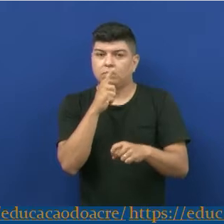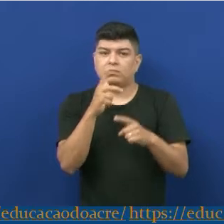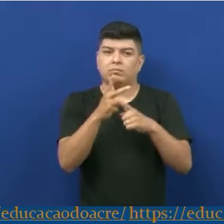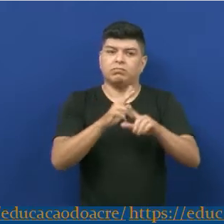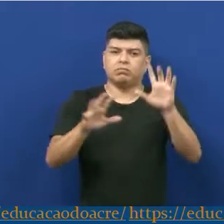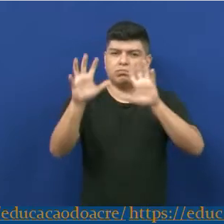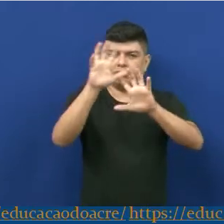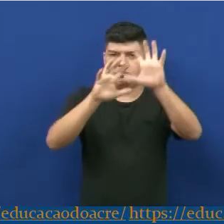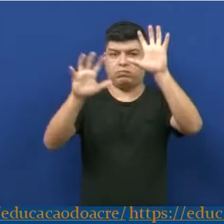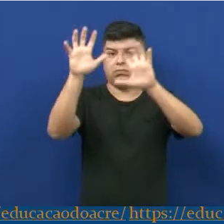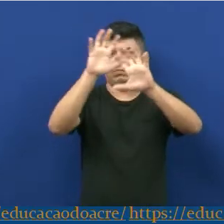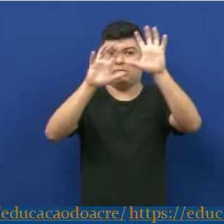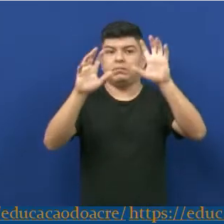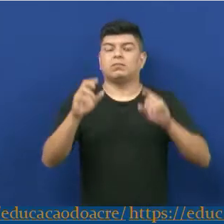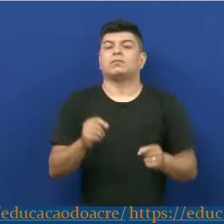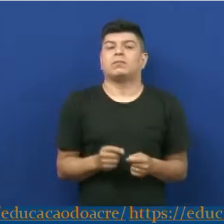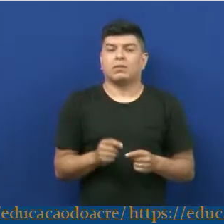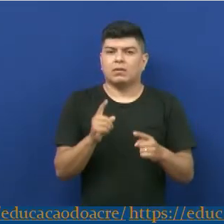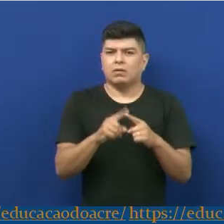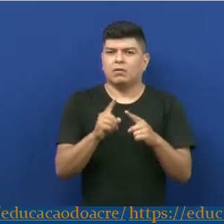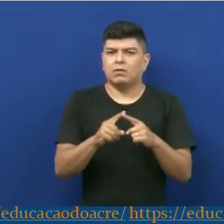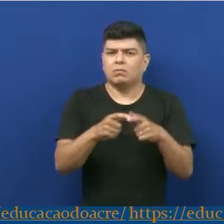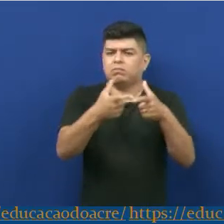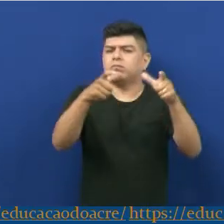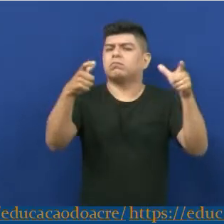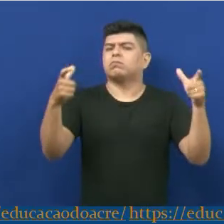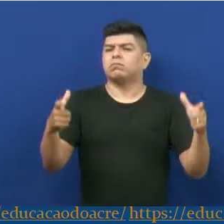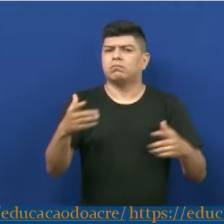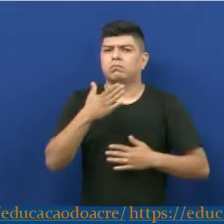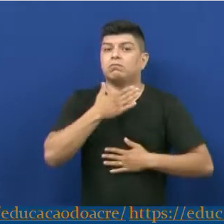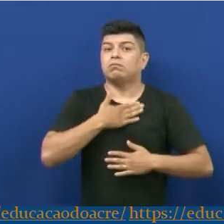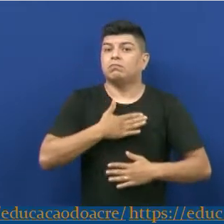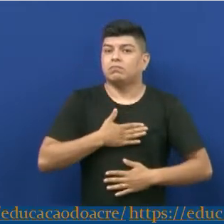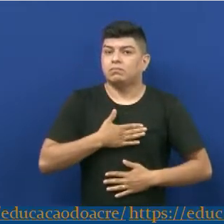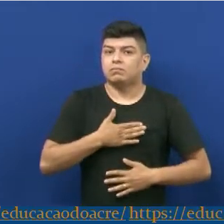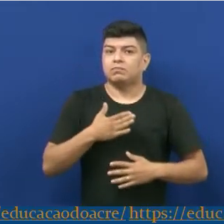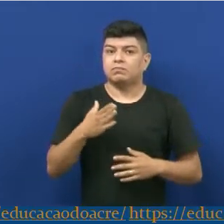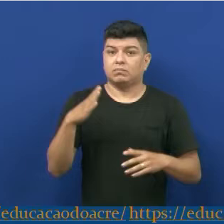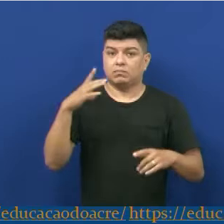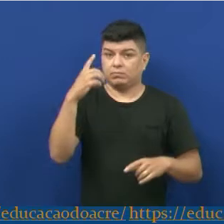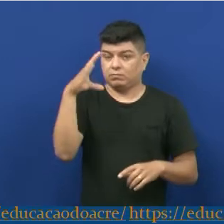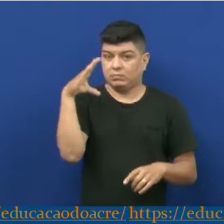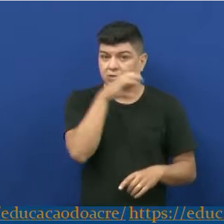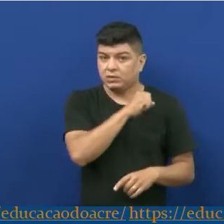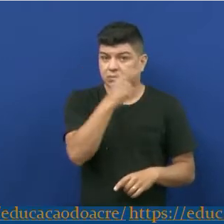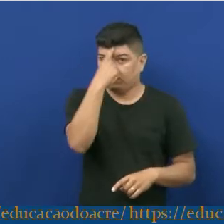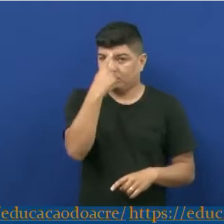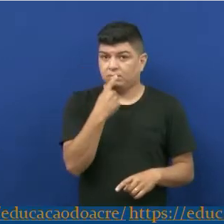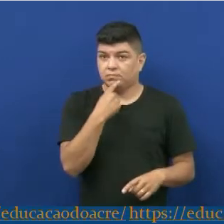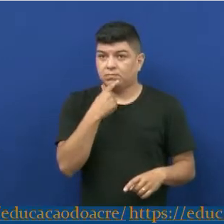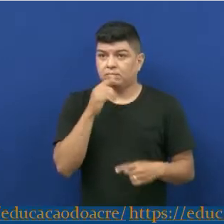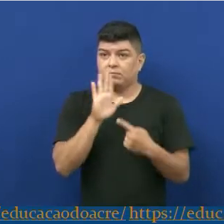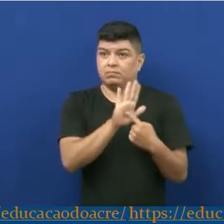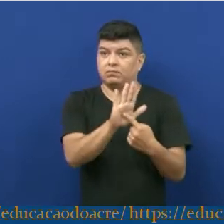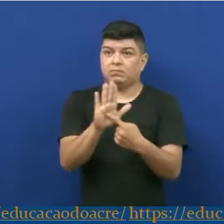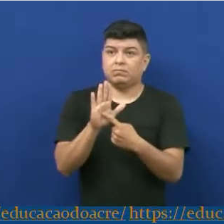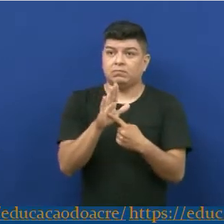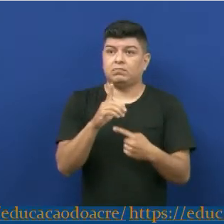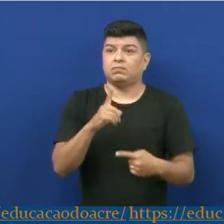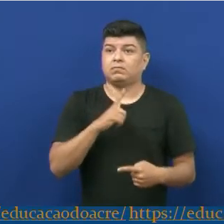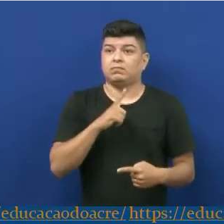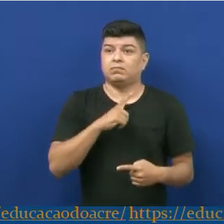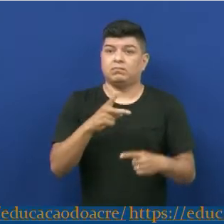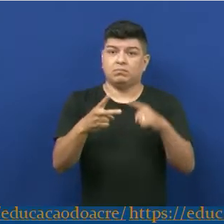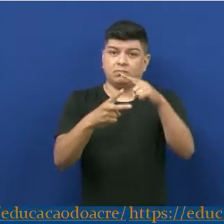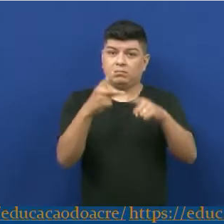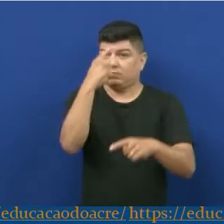Por que um corpo se dilata? Eu quero rapidamente mostrar para vocês aqui na imagem, confiram comigo, que nós temos aqui a imagem,